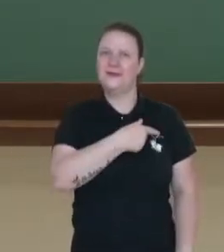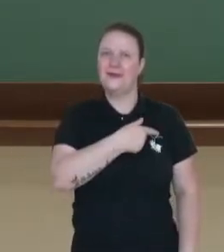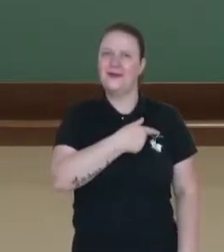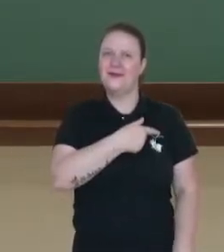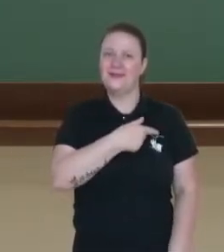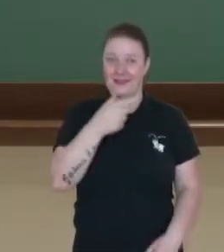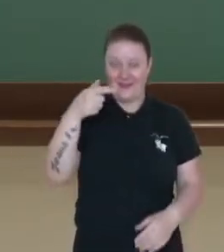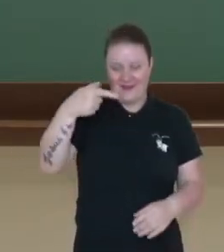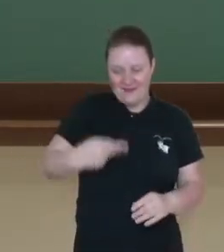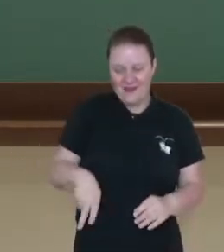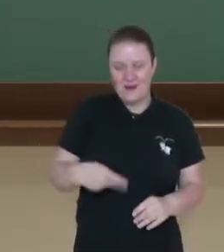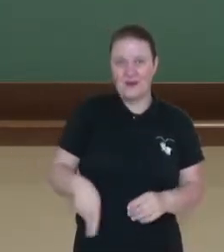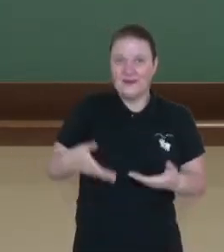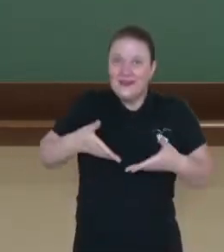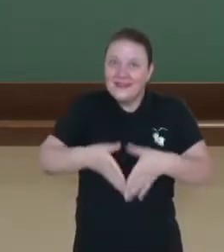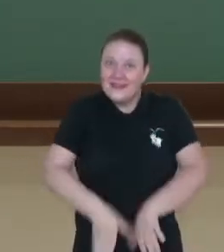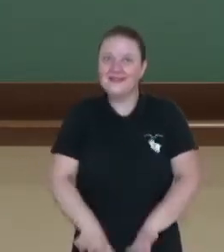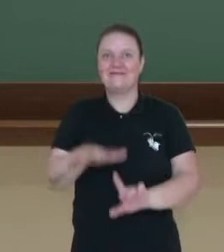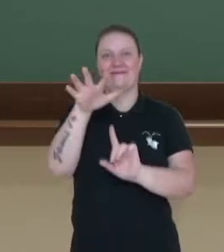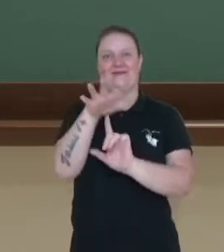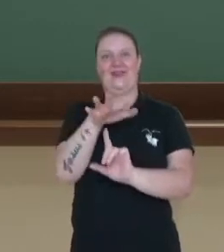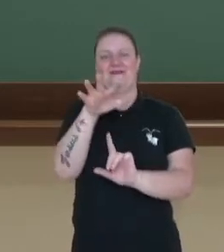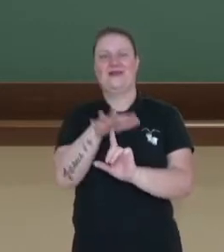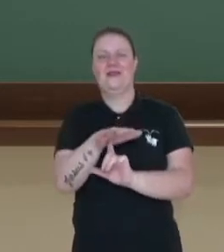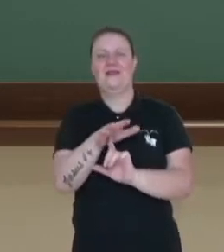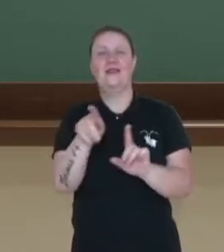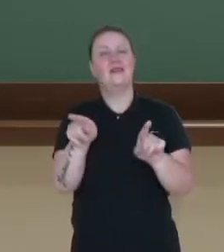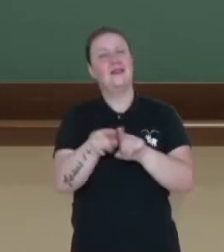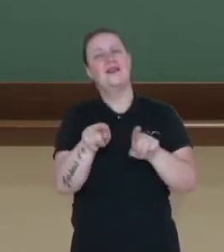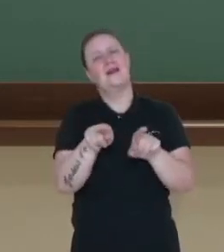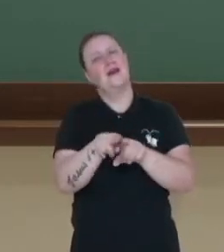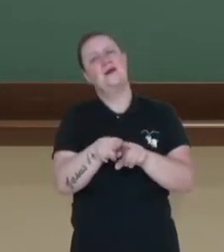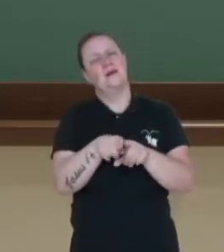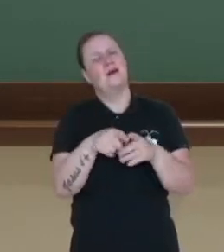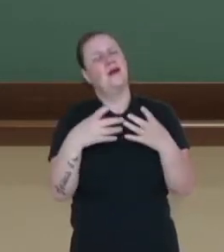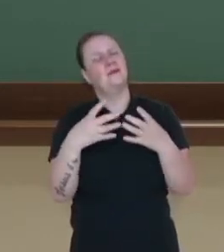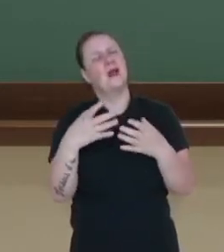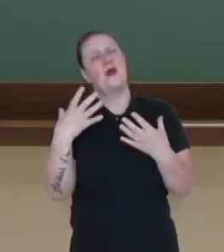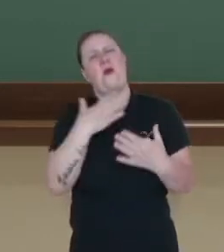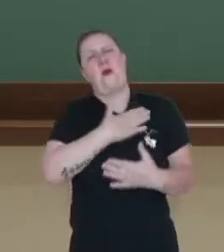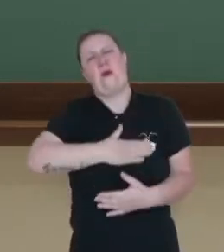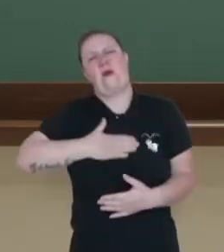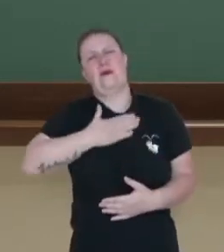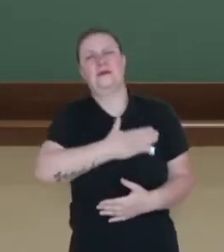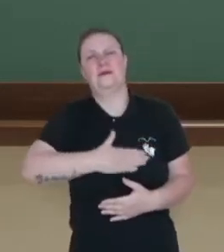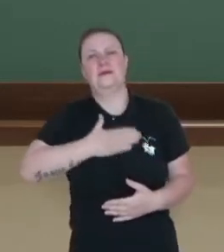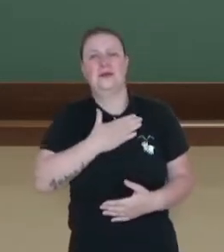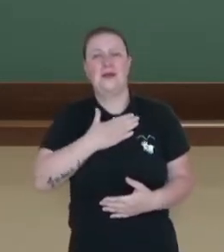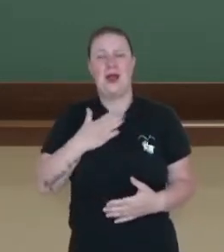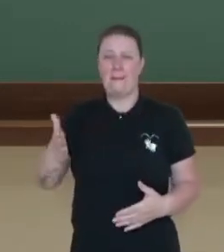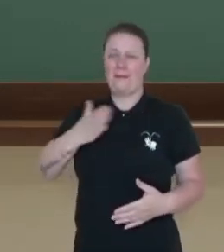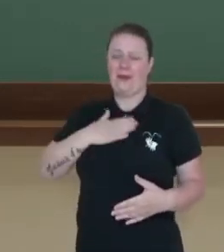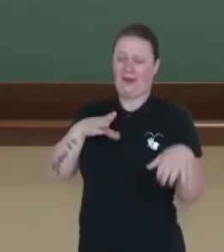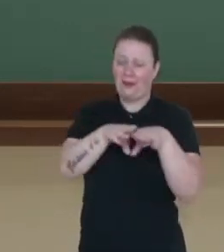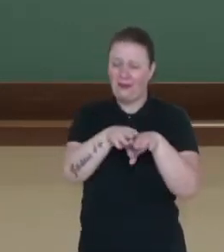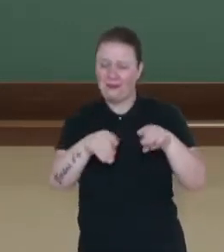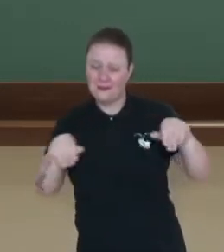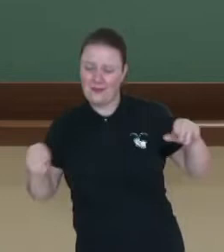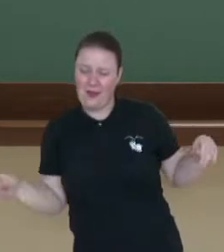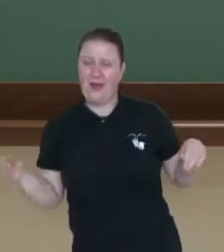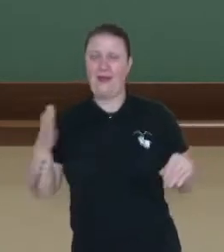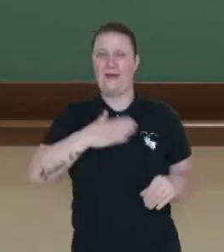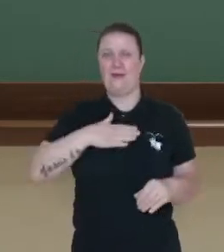nasceram no estado do Paraná, aqueles que adotaram o nosso estado como a sua terra, como a sua casa, né,